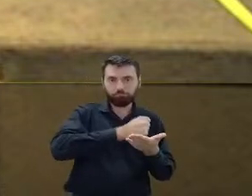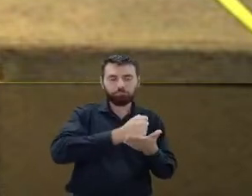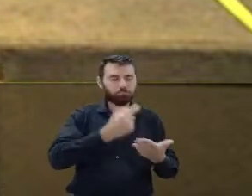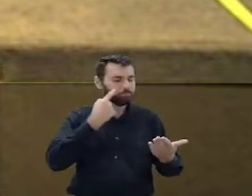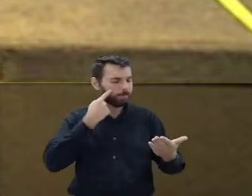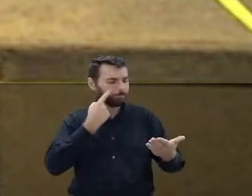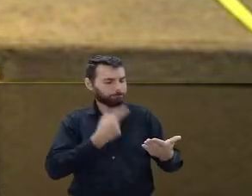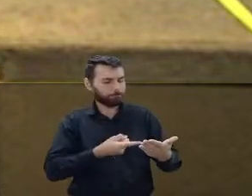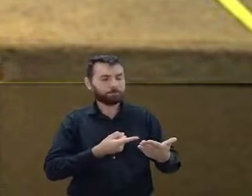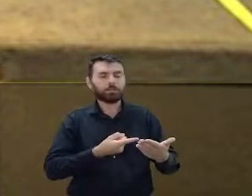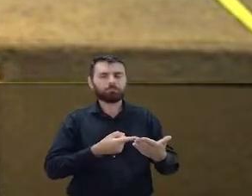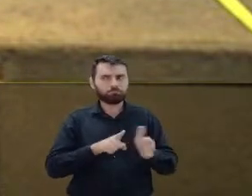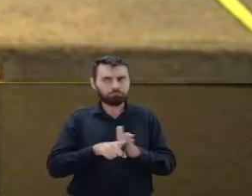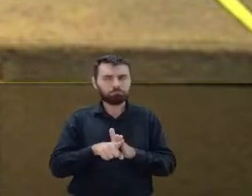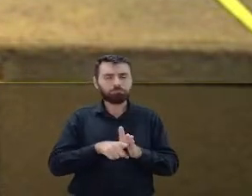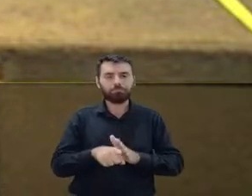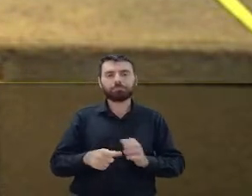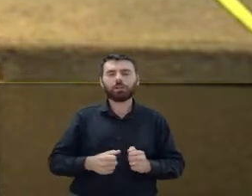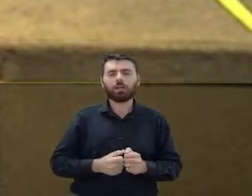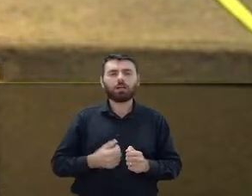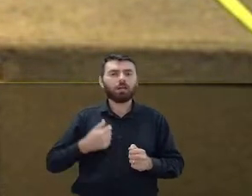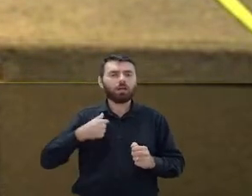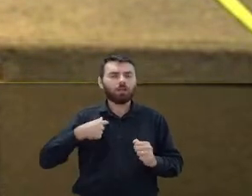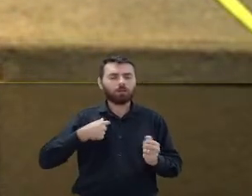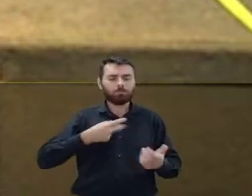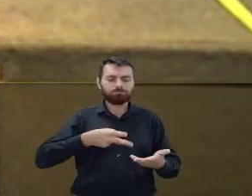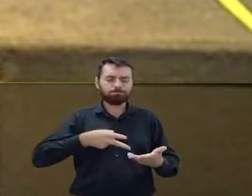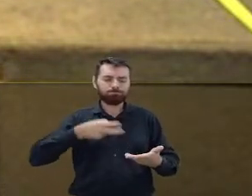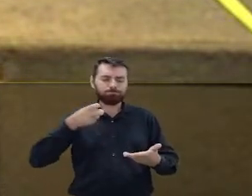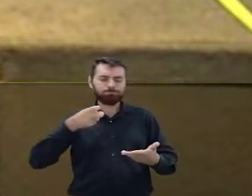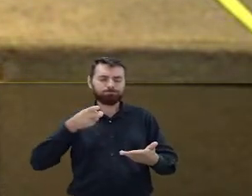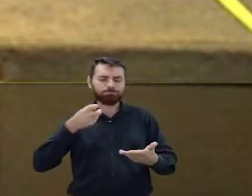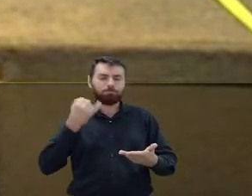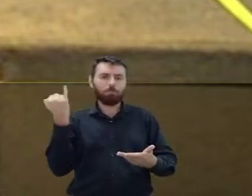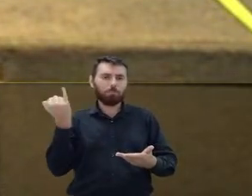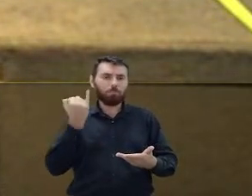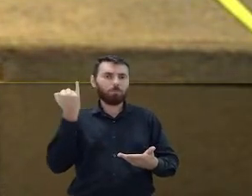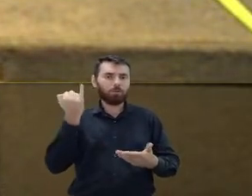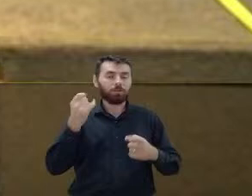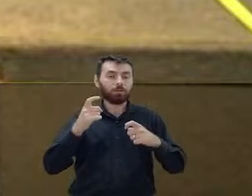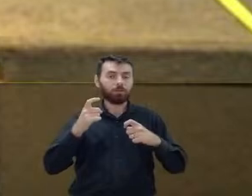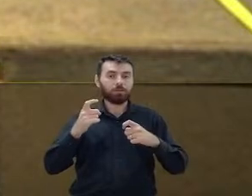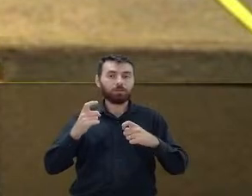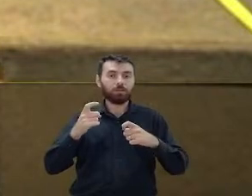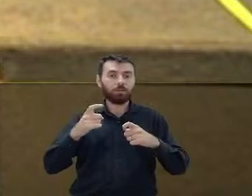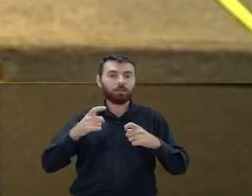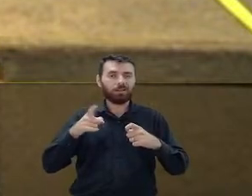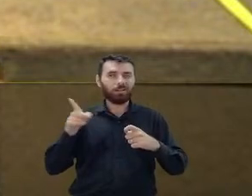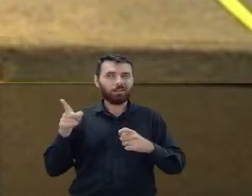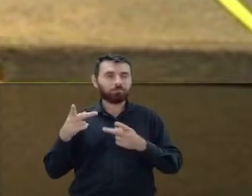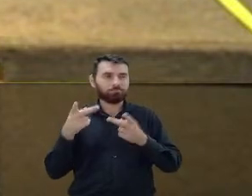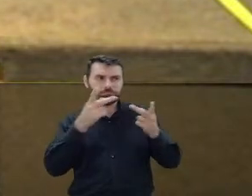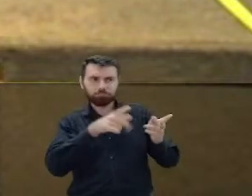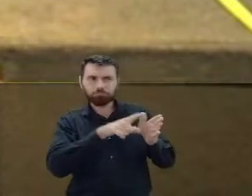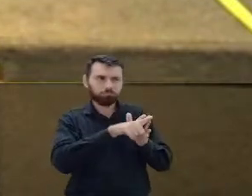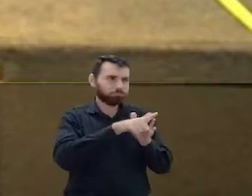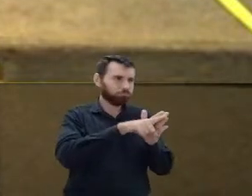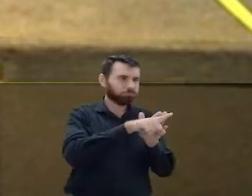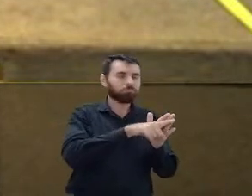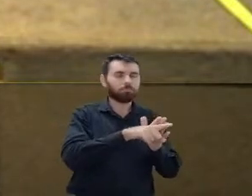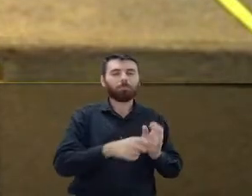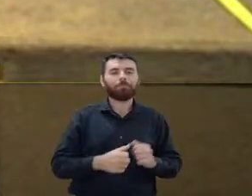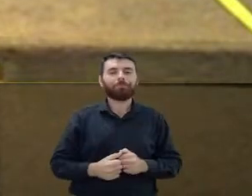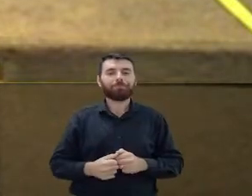O que me chama a atenção no laudo pericial da avaliação da insalubridade, que quando o magistrado determinou a realização dessa perícia,